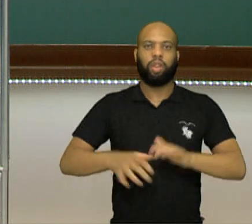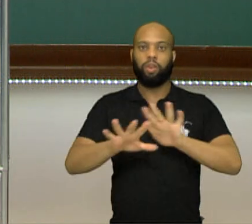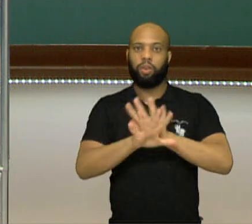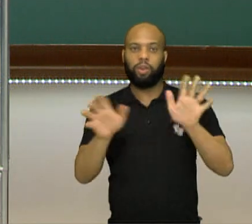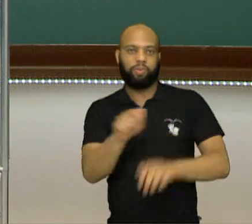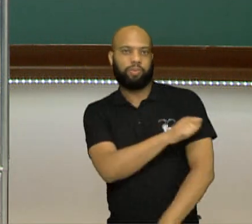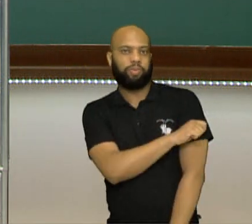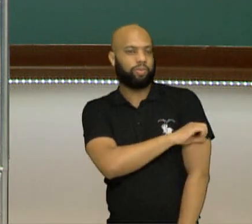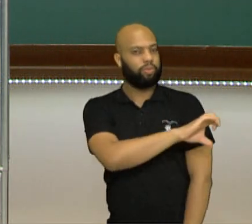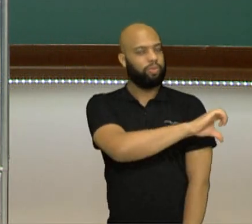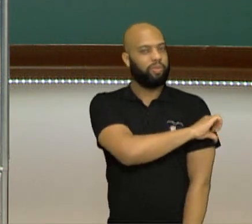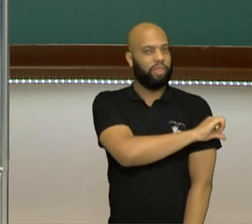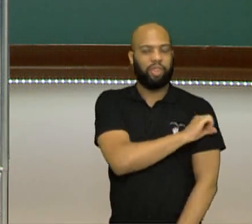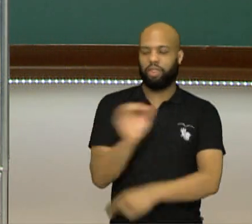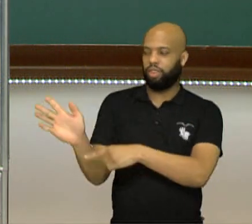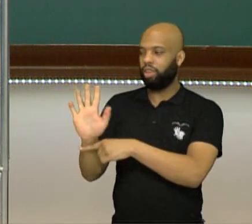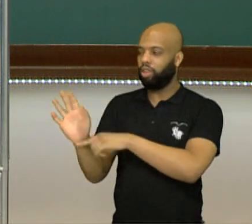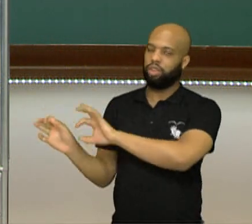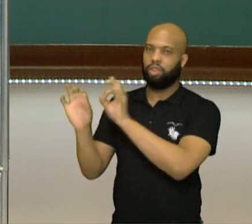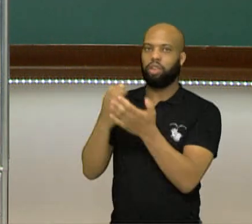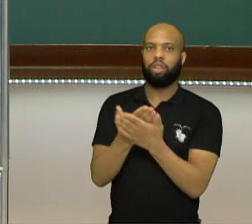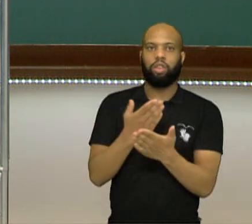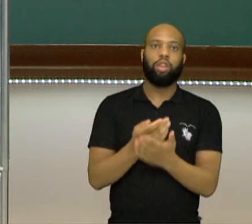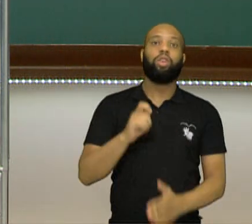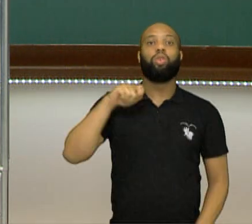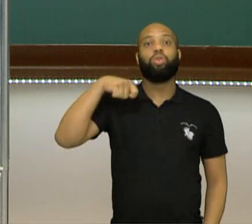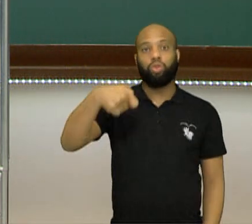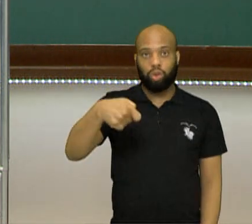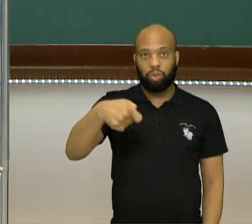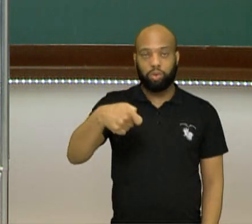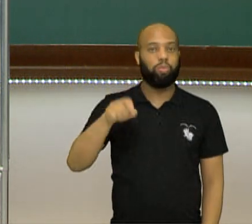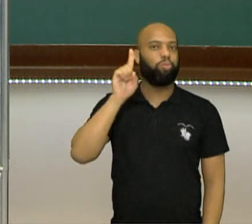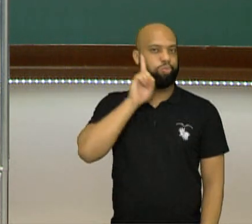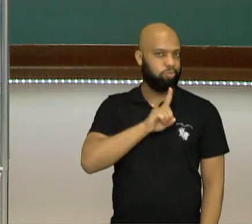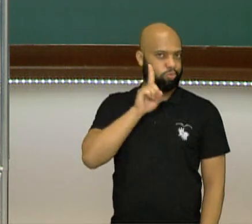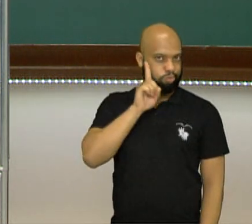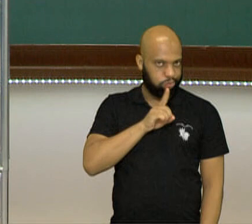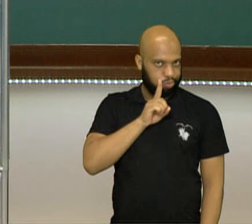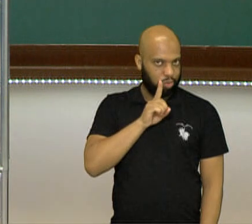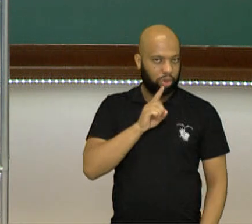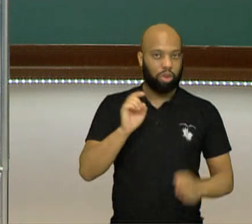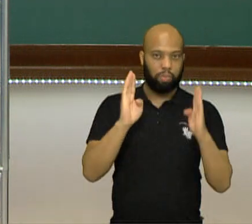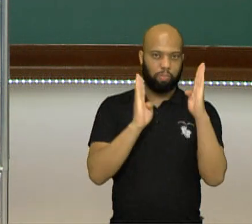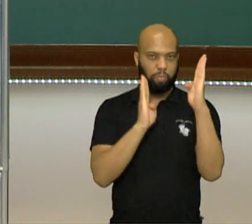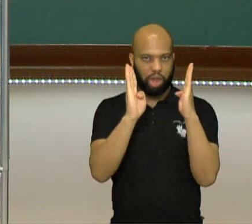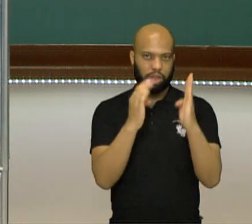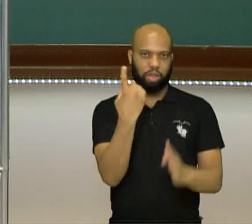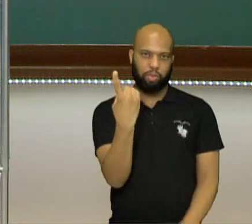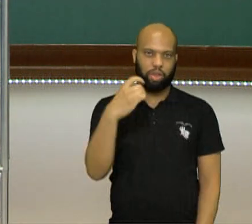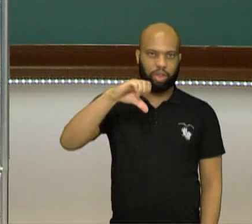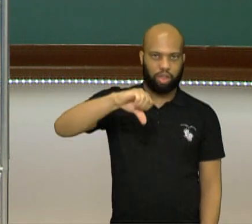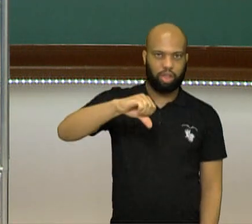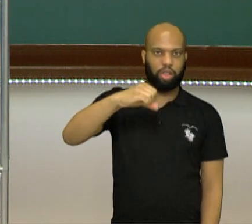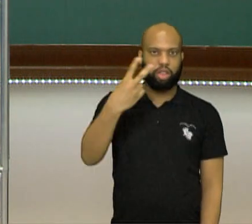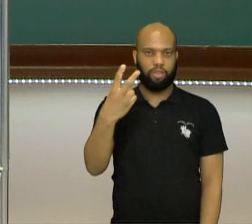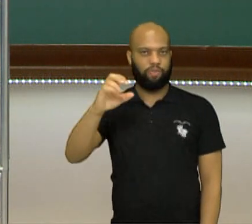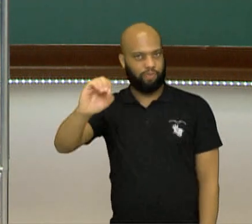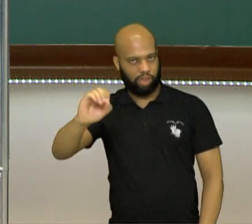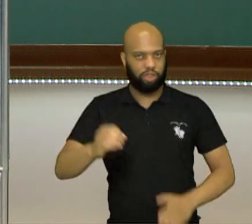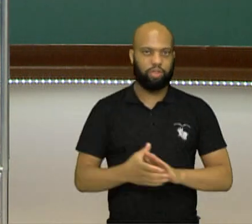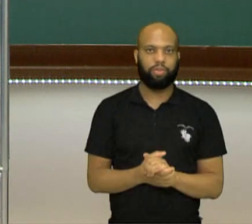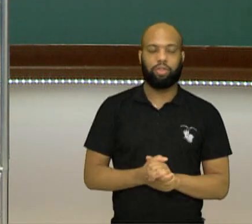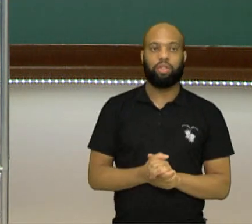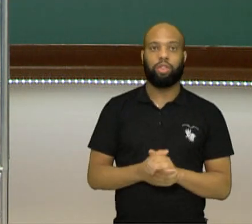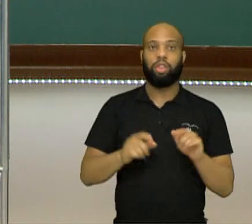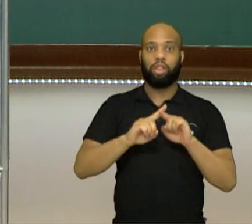Olá, estudantes do nono ano! Neste vídeo vamos falar sobre os Estados Unidos nos anos 1920.